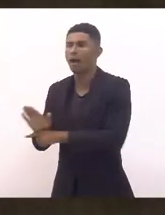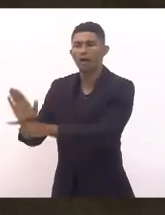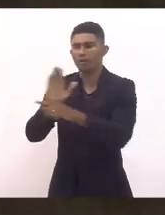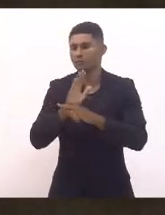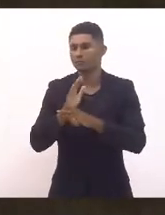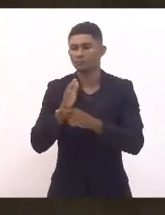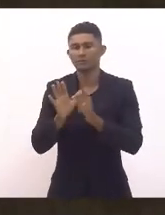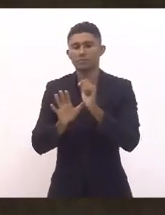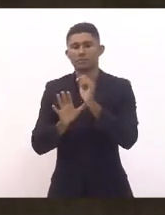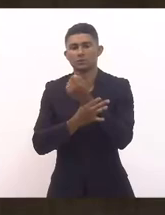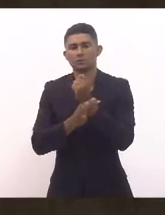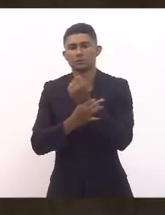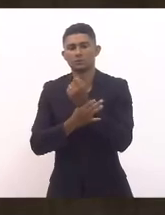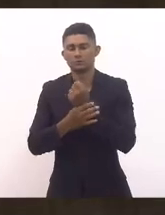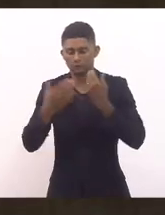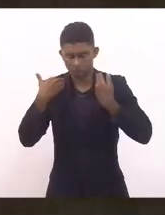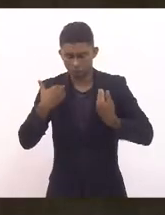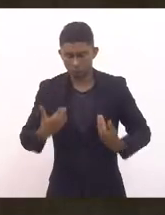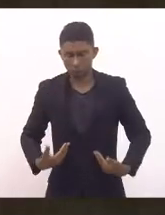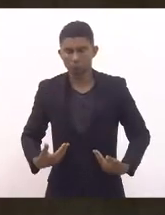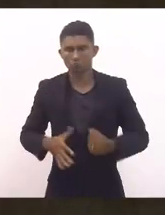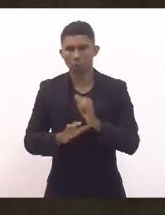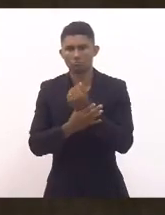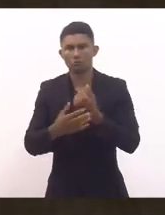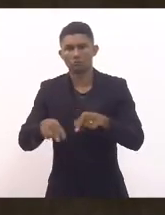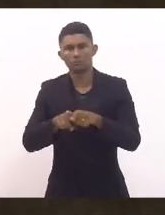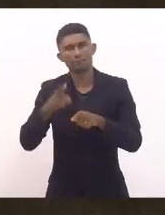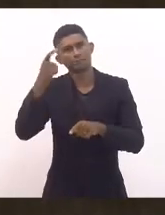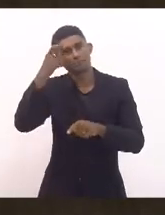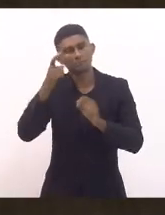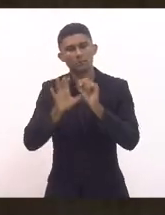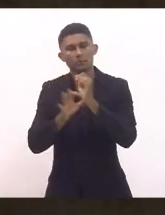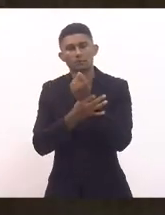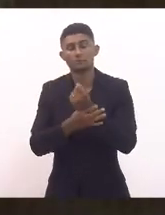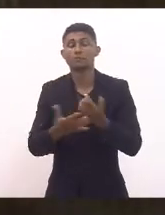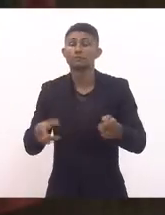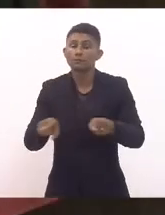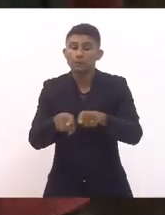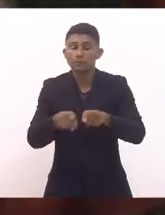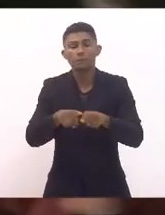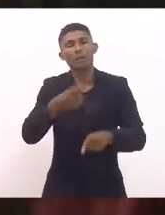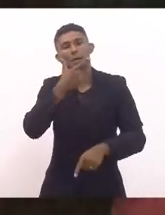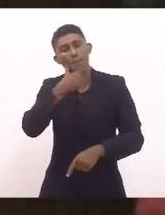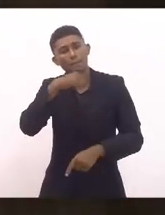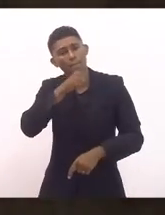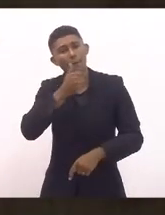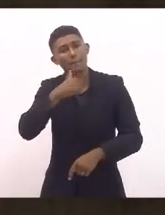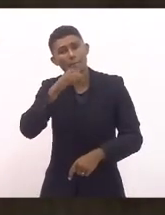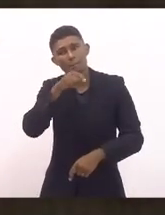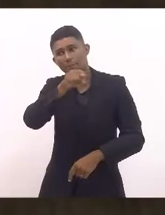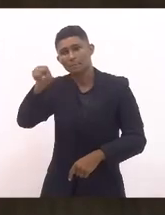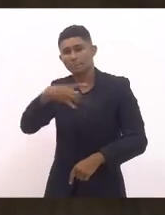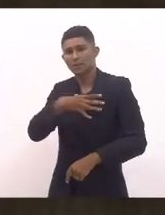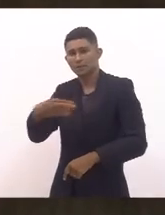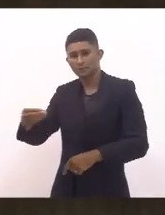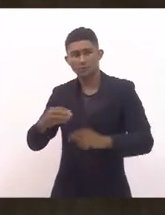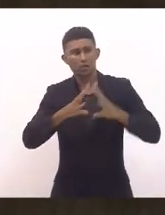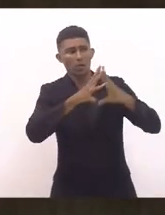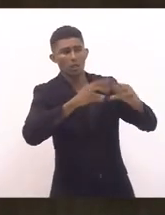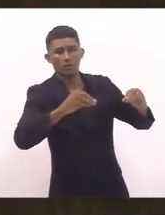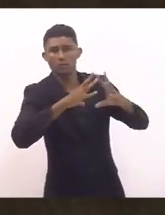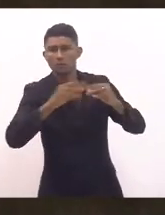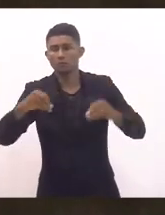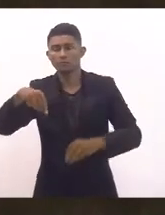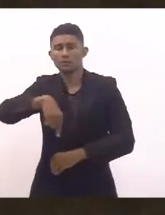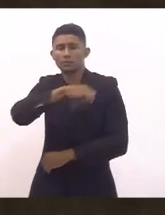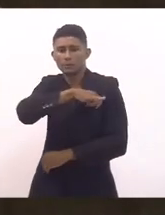sua integridade física, mental. E aos pais hoje que têm crianças desaparecidas no âmbito do Estado do Rio de